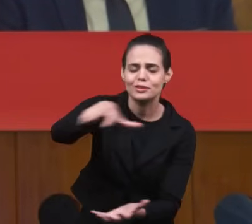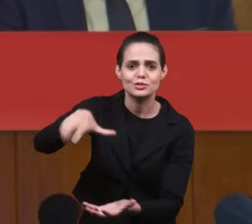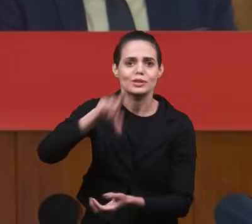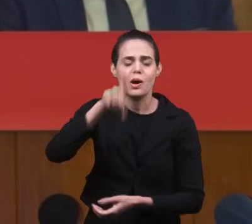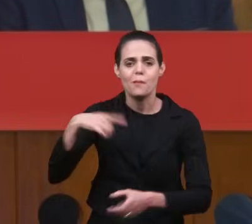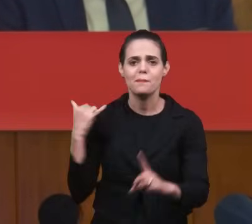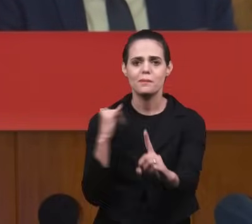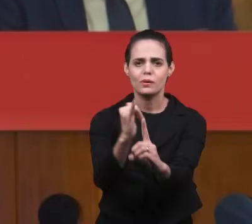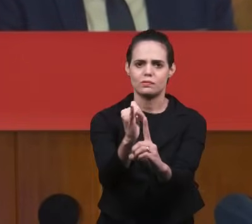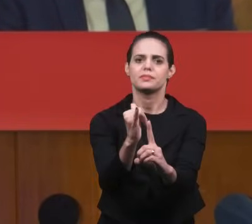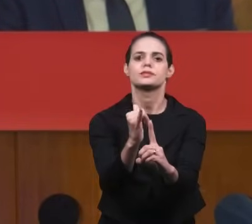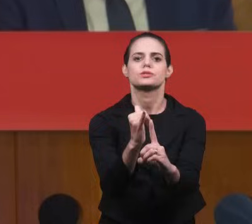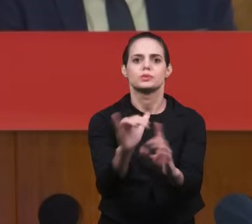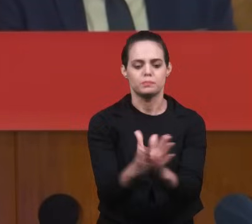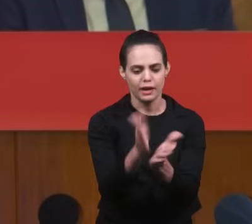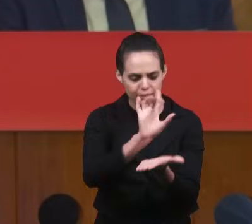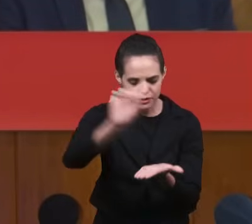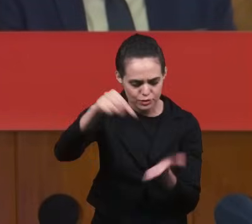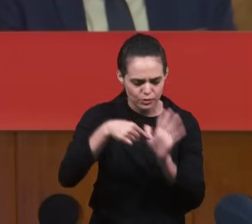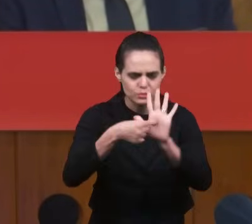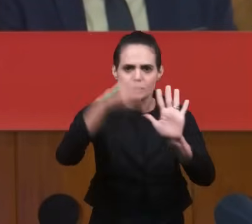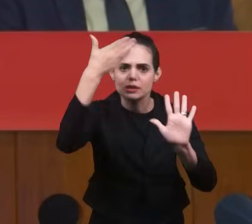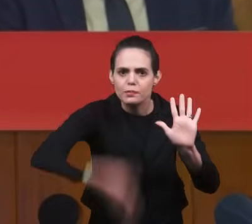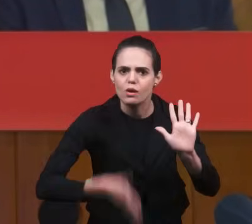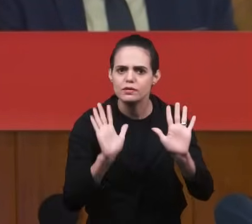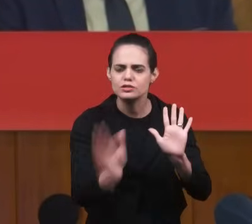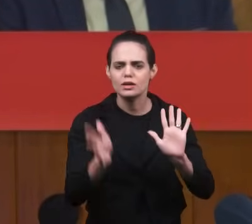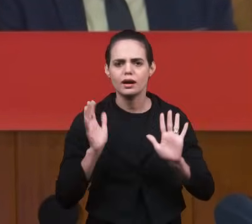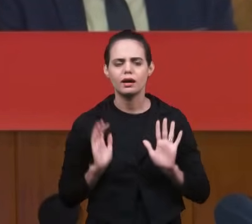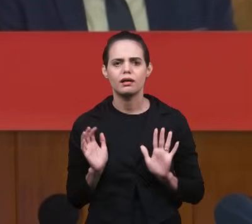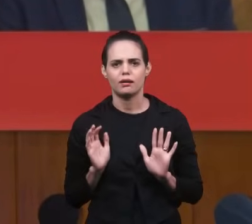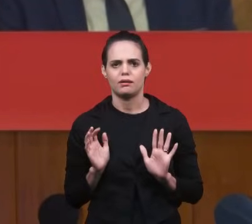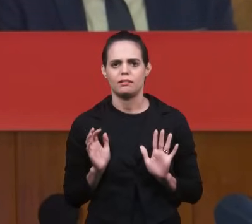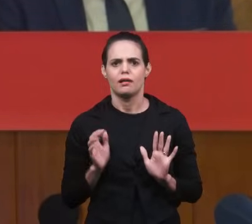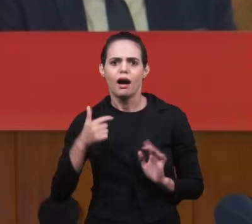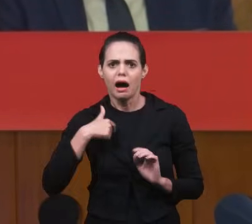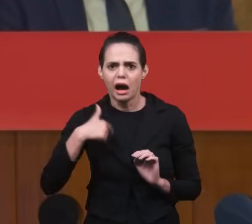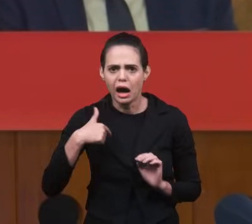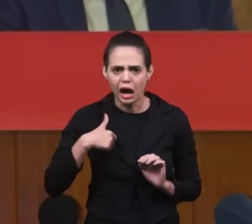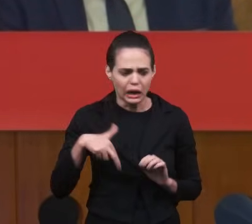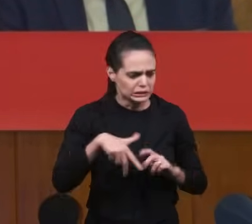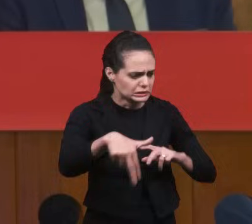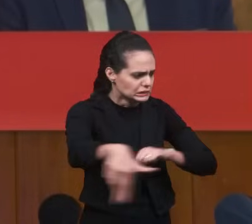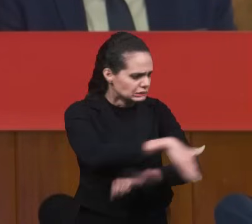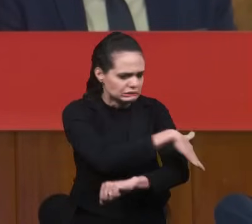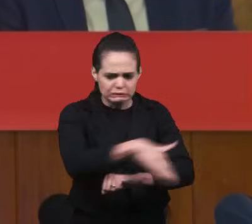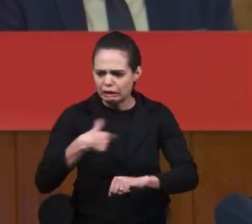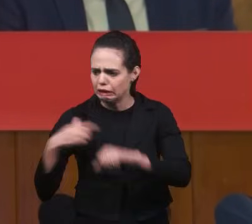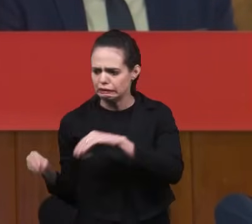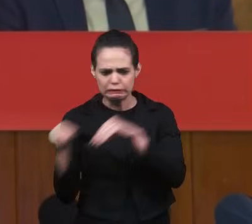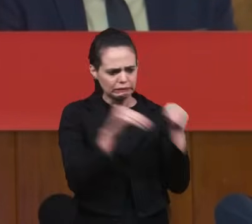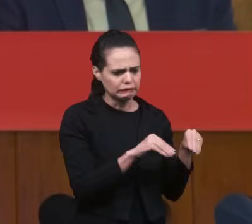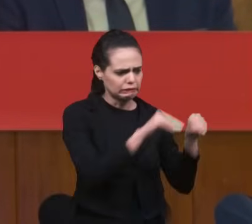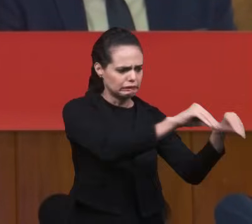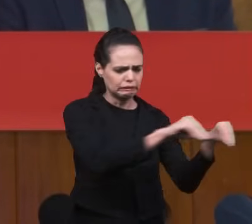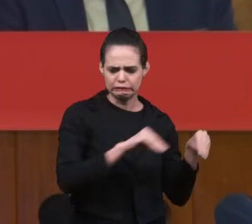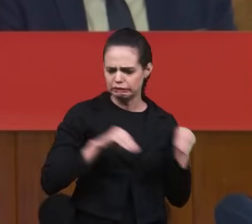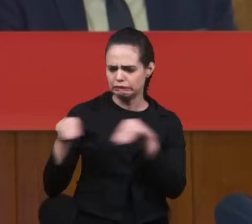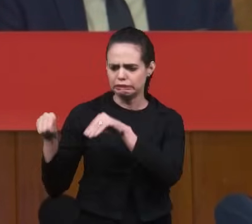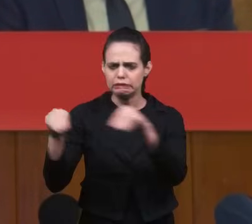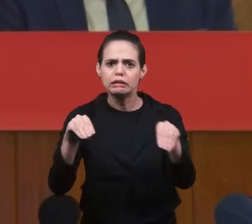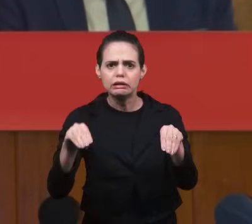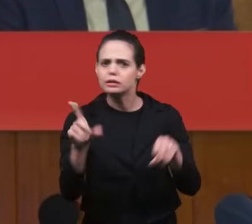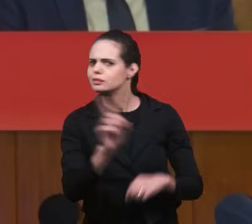profético, isso não vai mudar. Ninguém vai sair correndo pelo meio da rua, você precisa mudar. Você vai mudar? Não existe